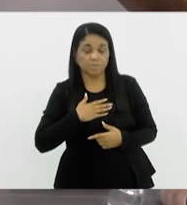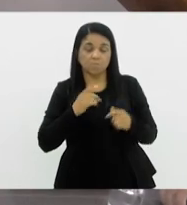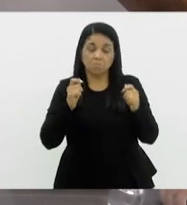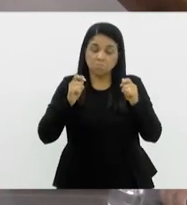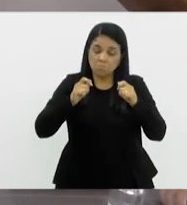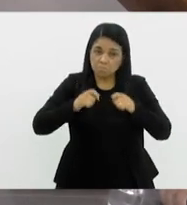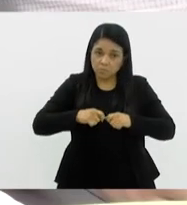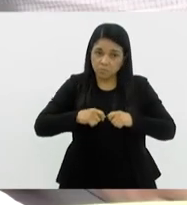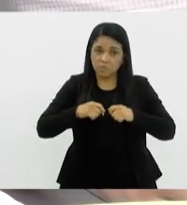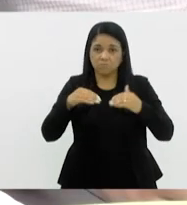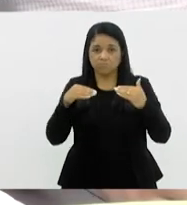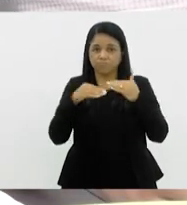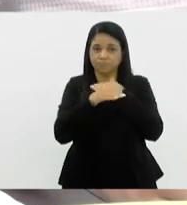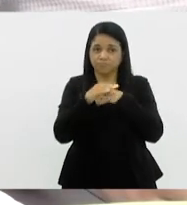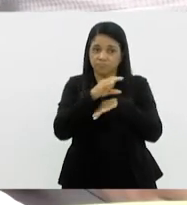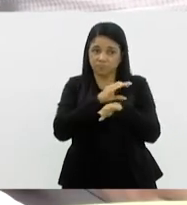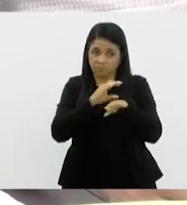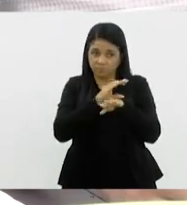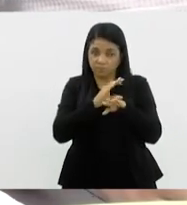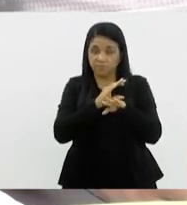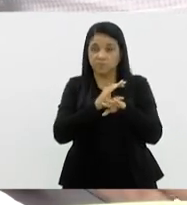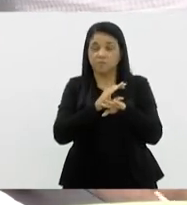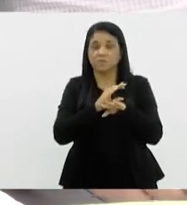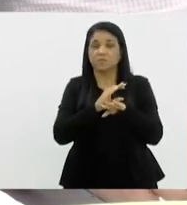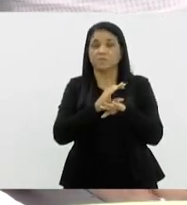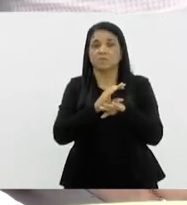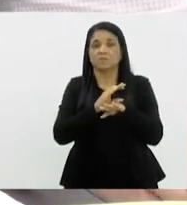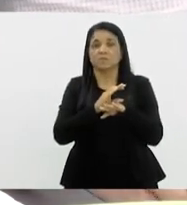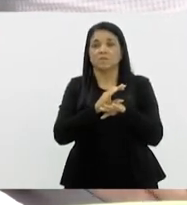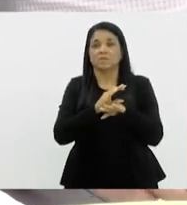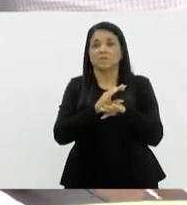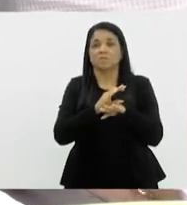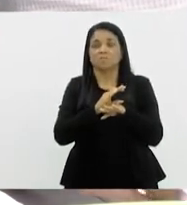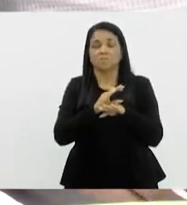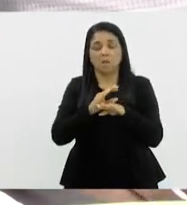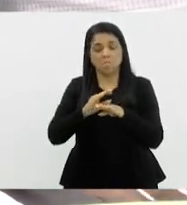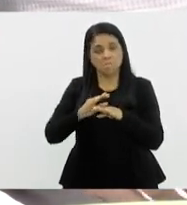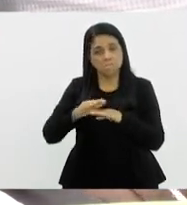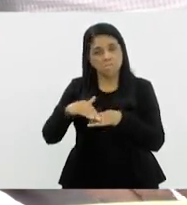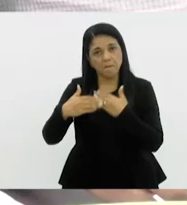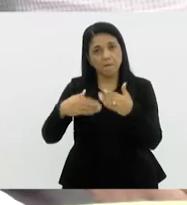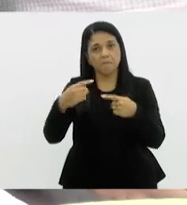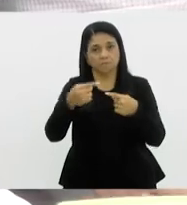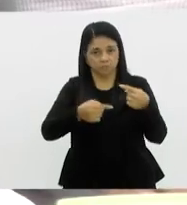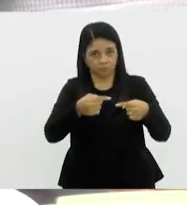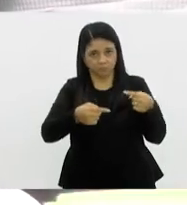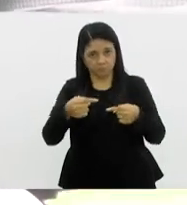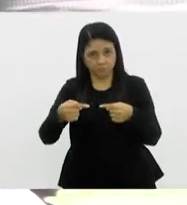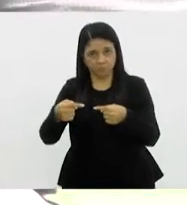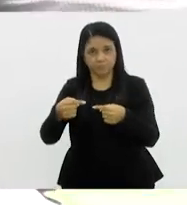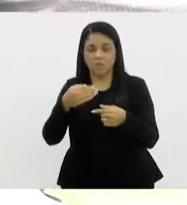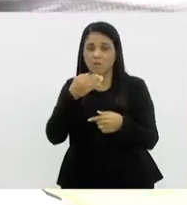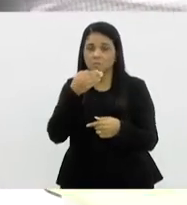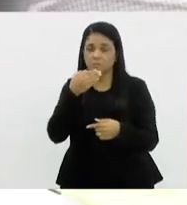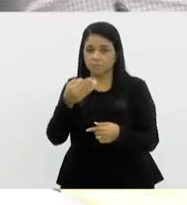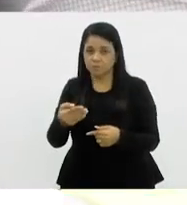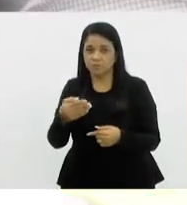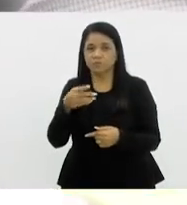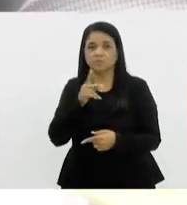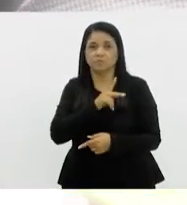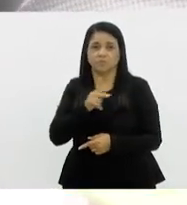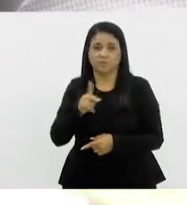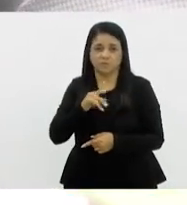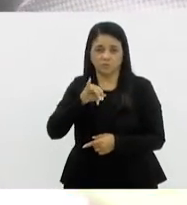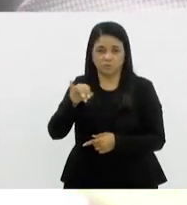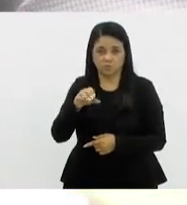realmente inconstitucional. Mas, para poder avançar a discussão, a pedido do próprio professor